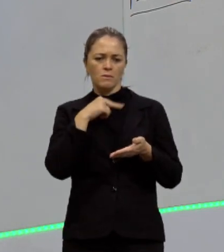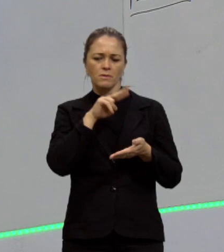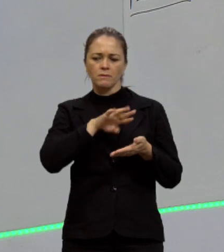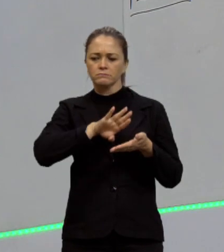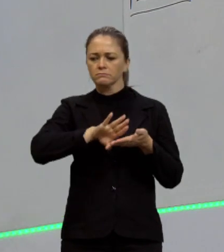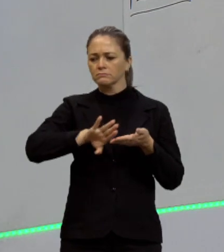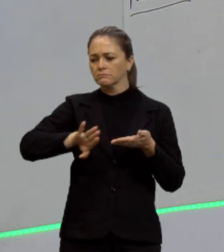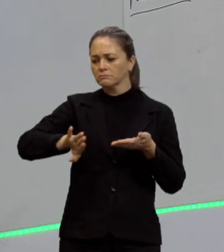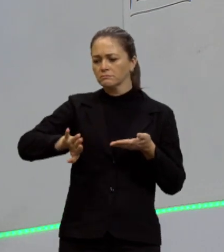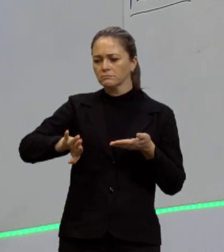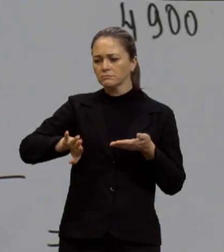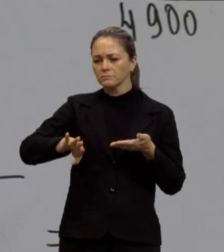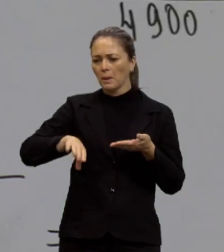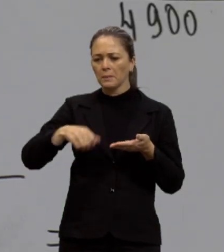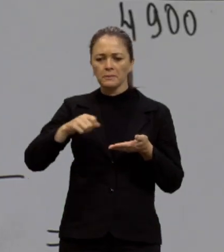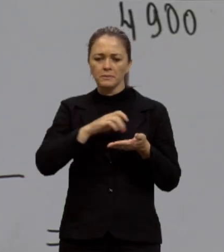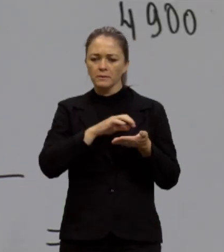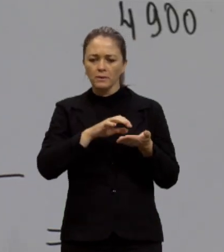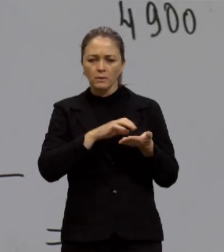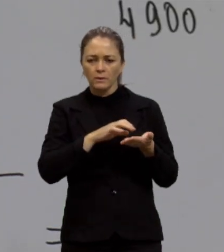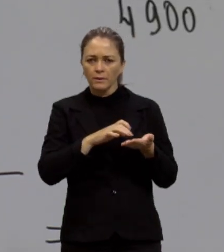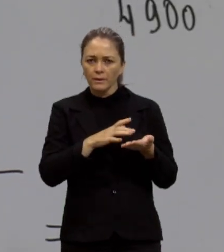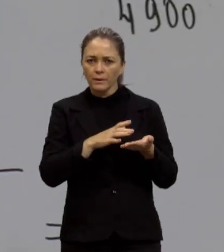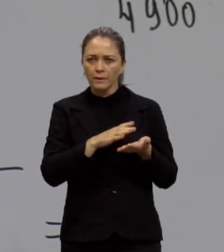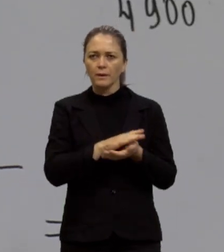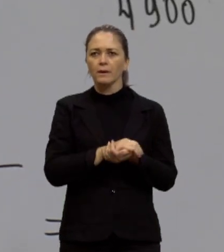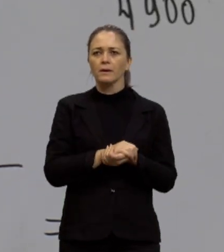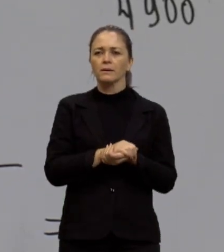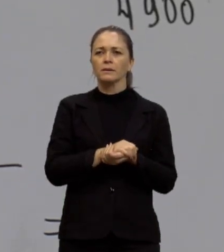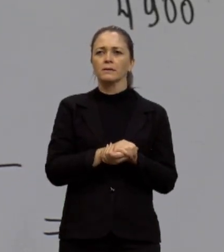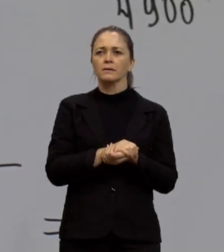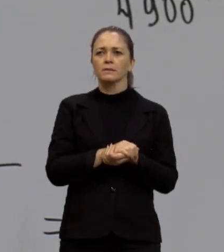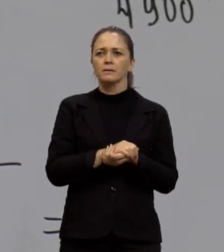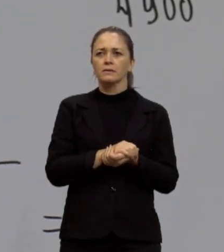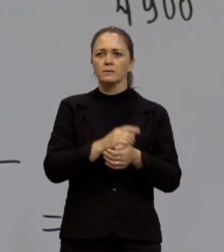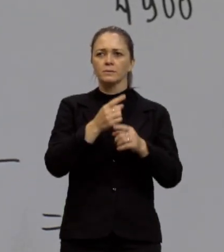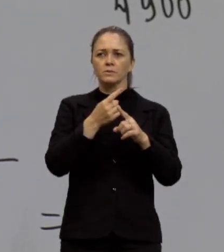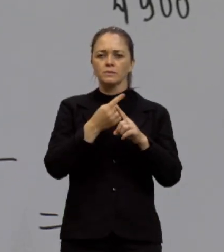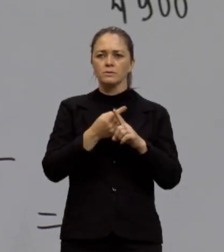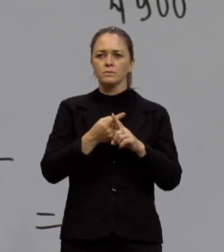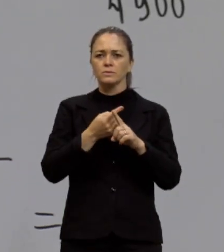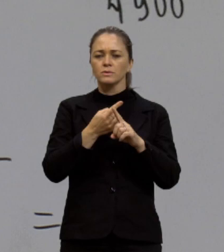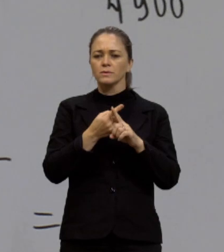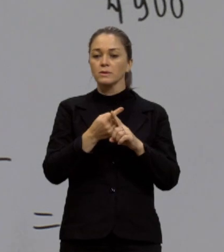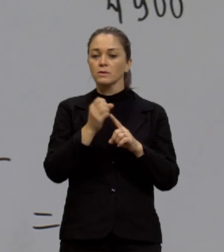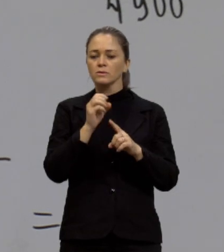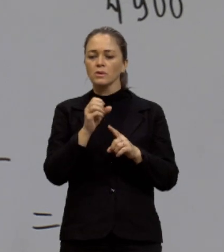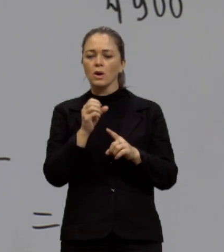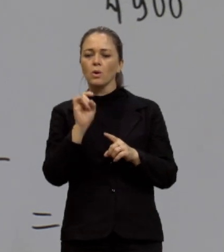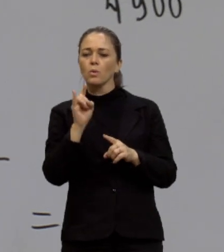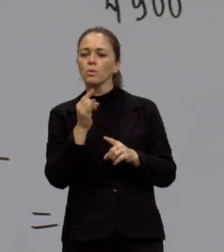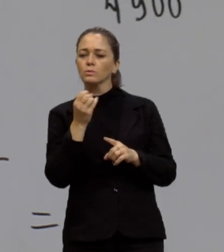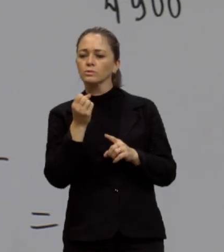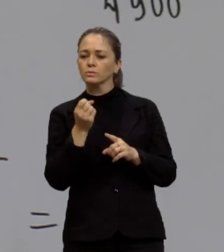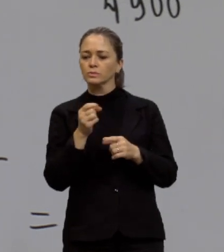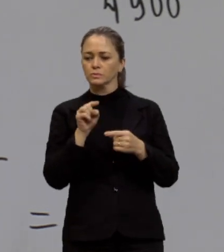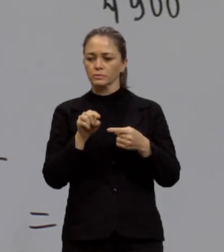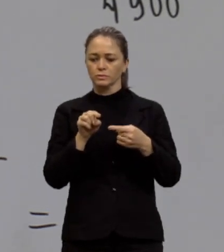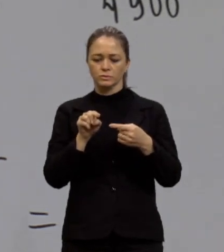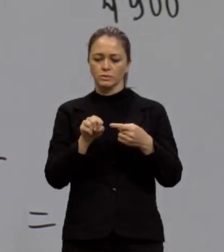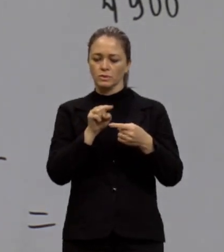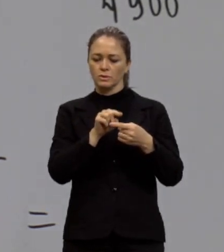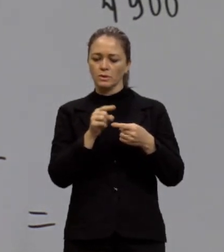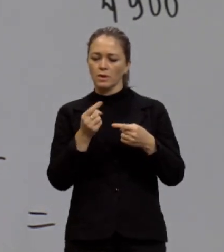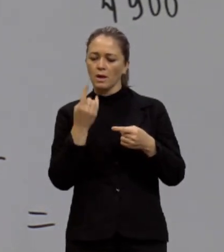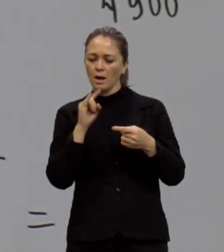eu elimino aquilo que não serve. Fazendo o quê? Multiplicando apenas o último algarismo por ele mesmo e